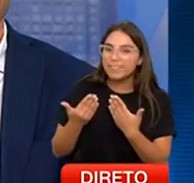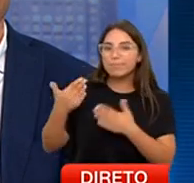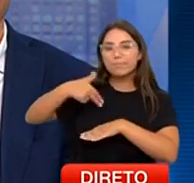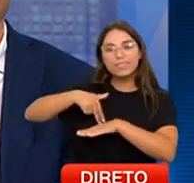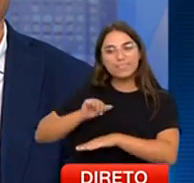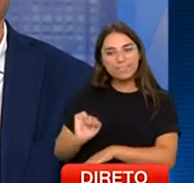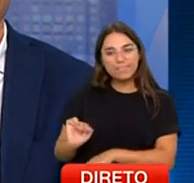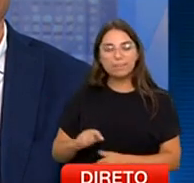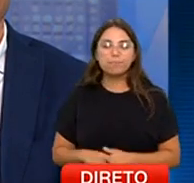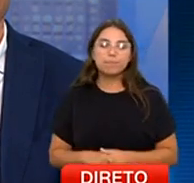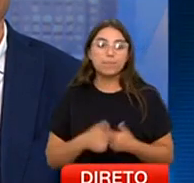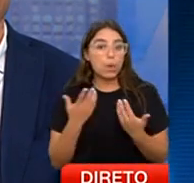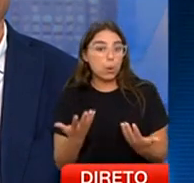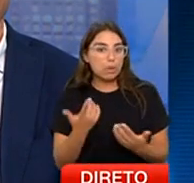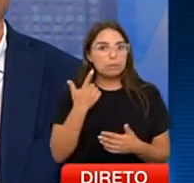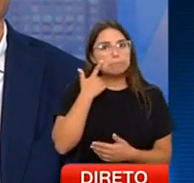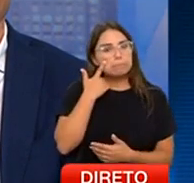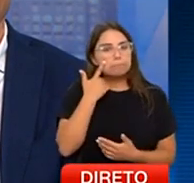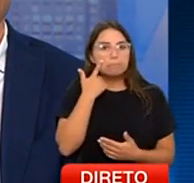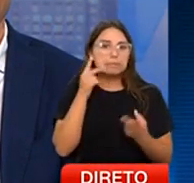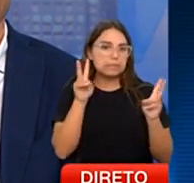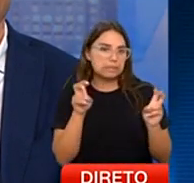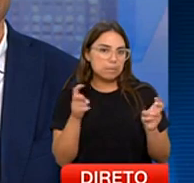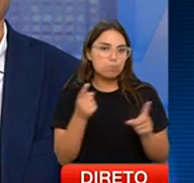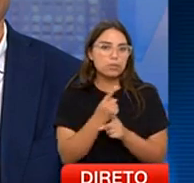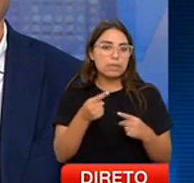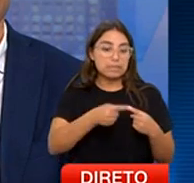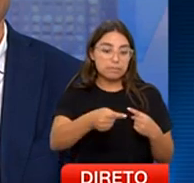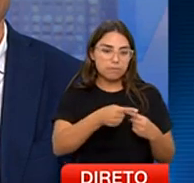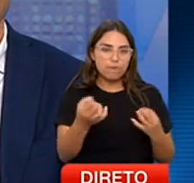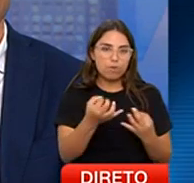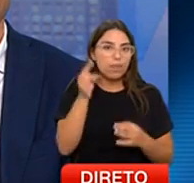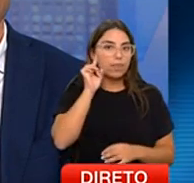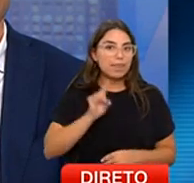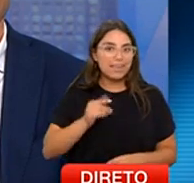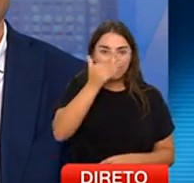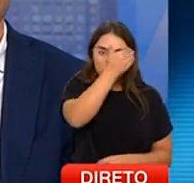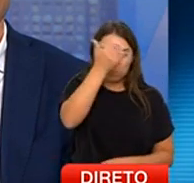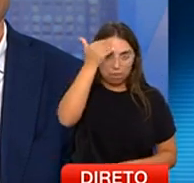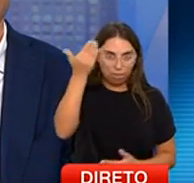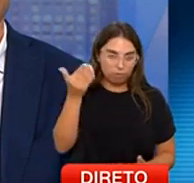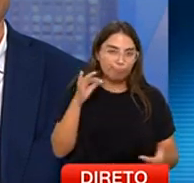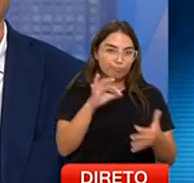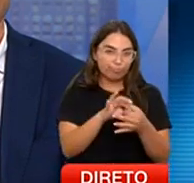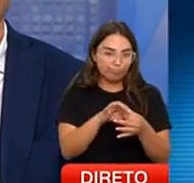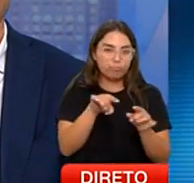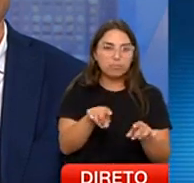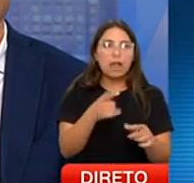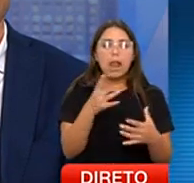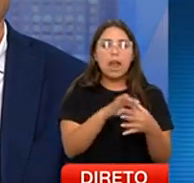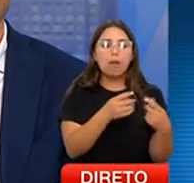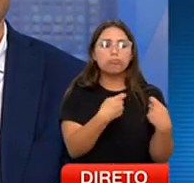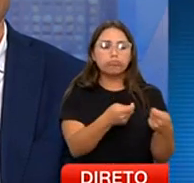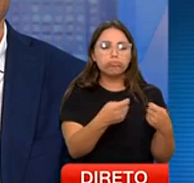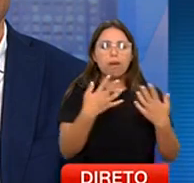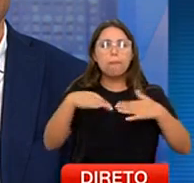connosco olhando aqui para para esta questão e esta semana assinalou-se de facto o dia da Saúde Mental e não só tendo em conta os custos já lá iremos mas